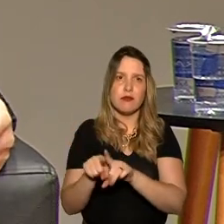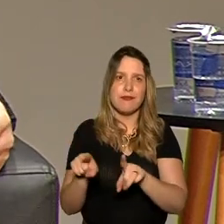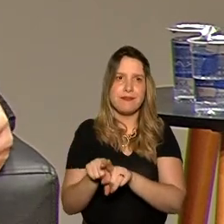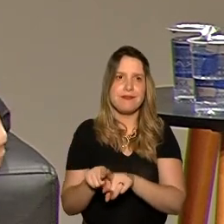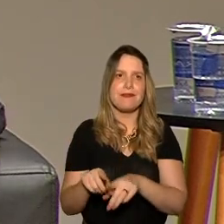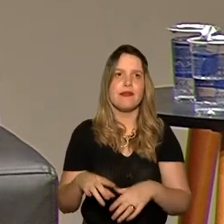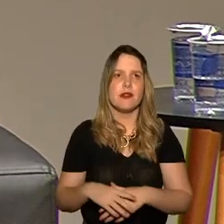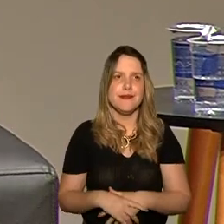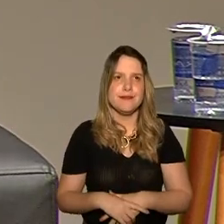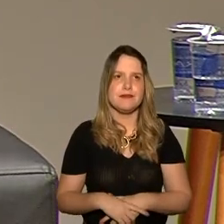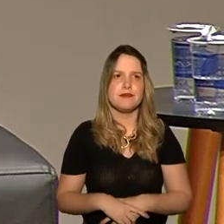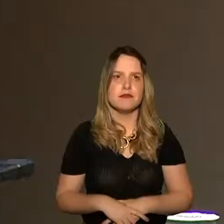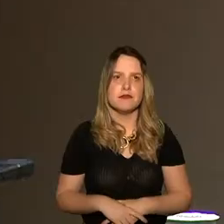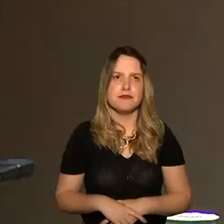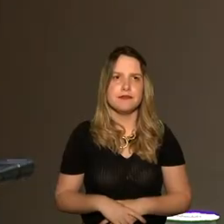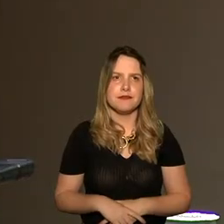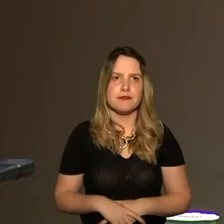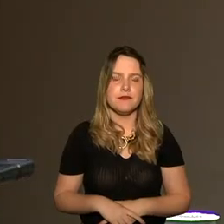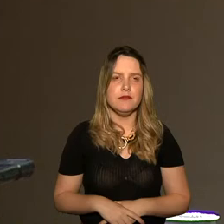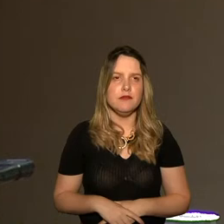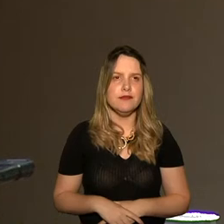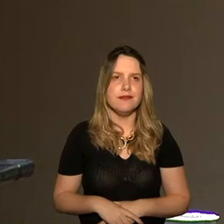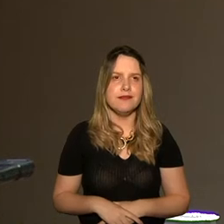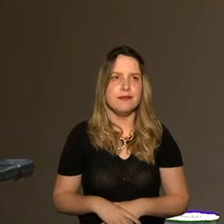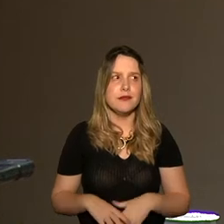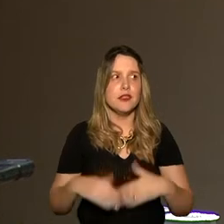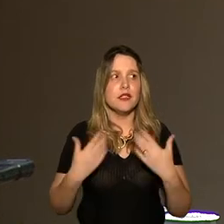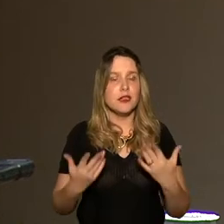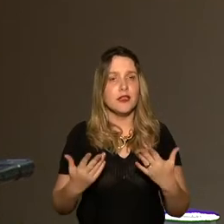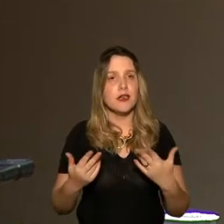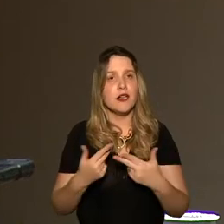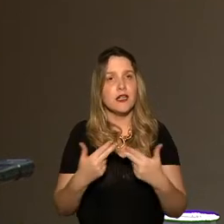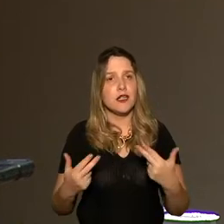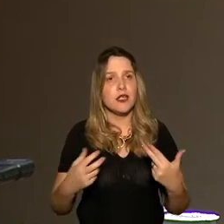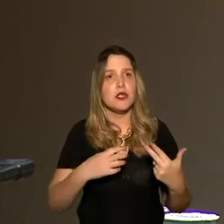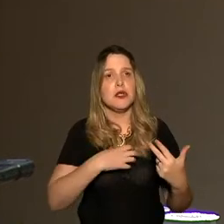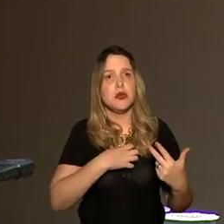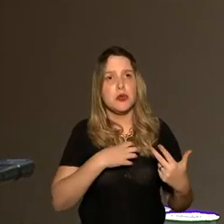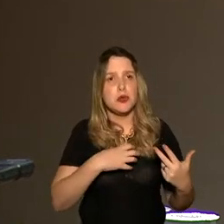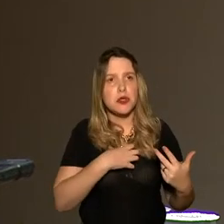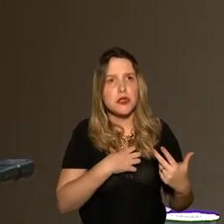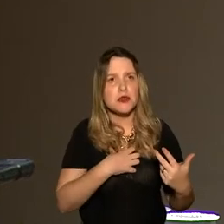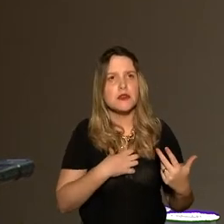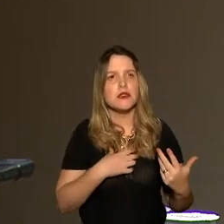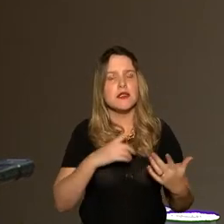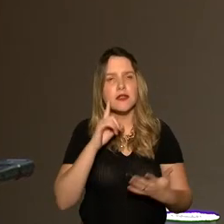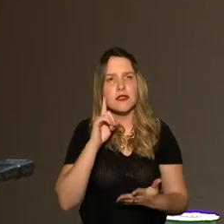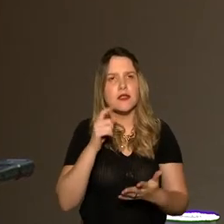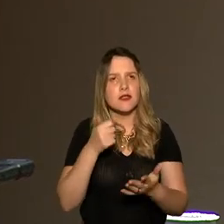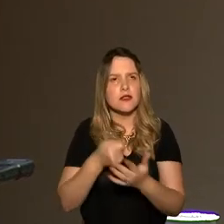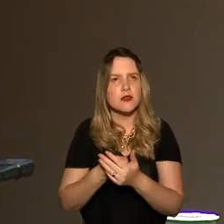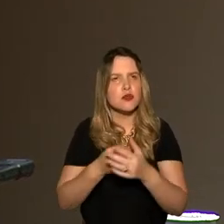Claro claro isso é um grande desafio As instituições culturais